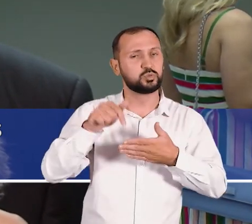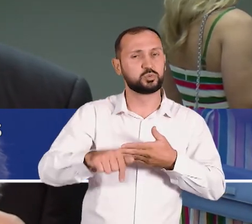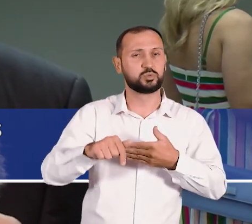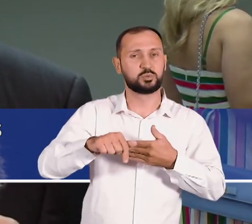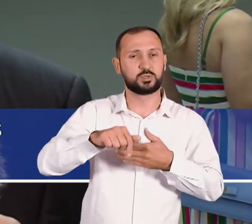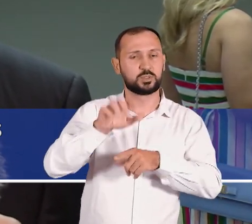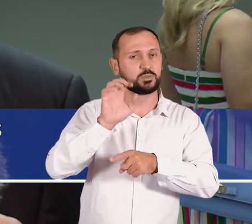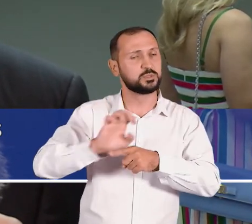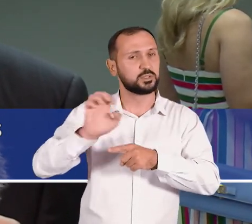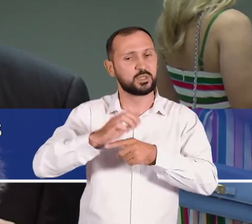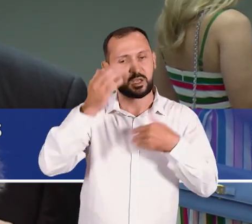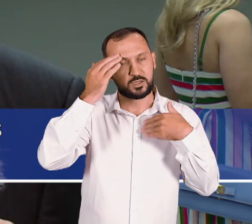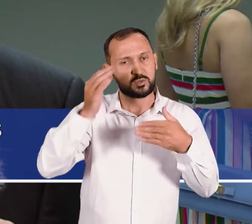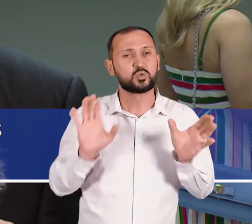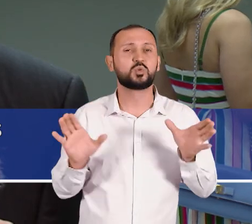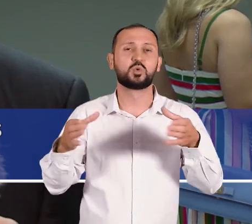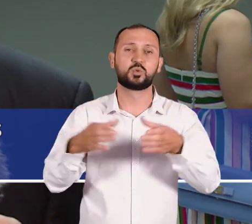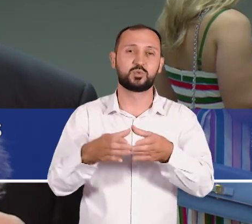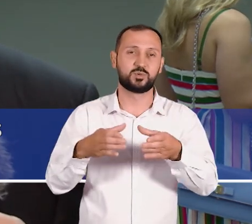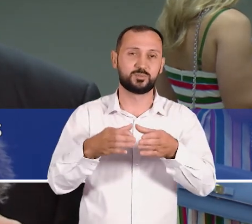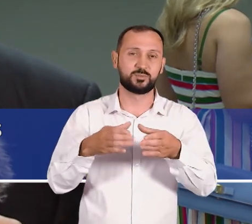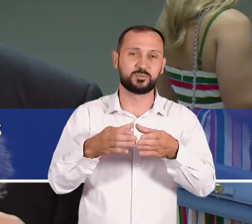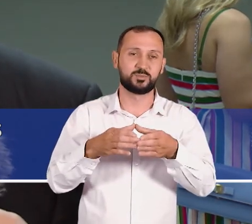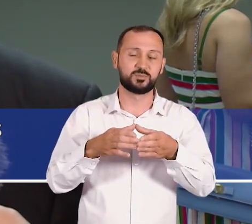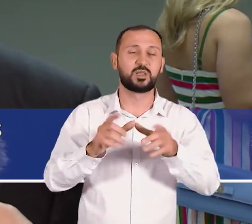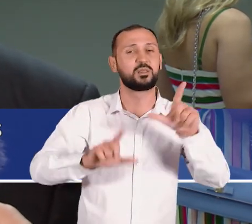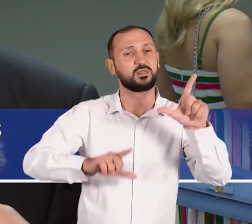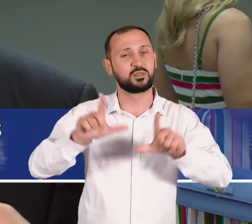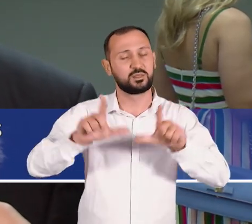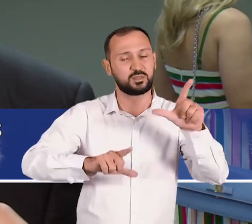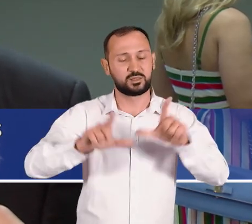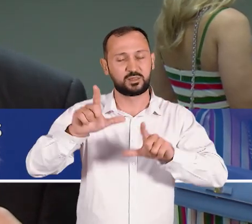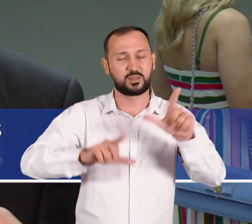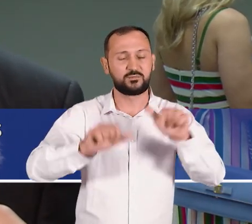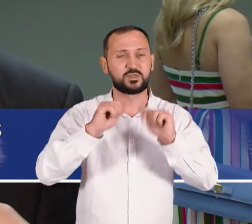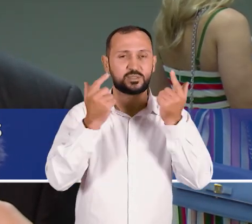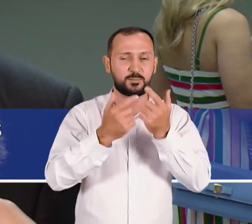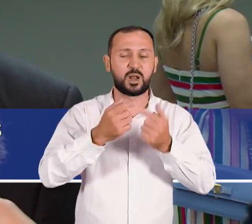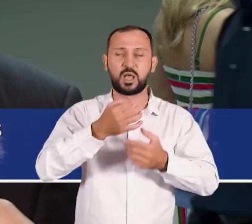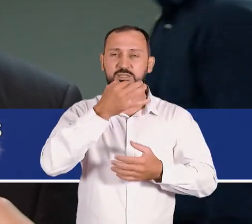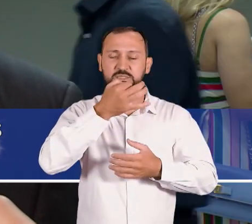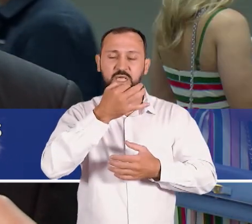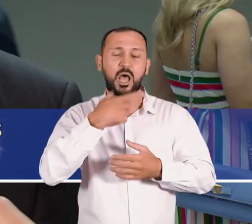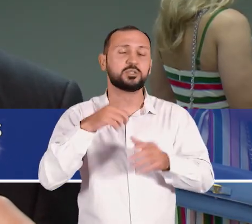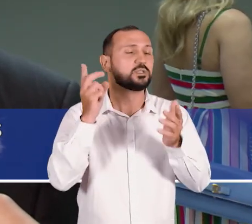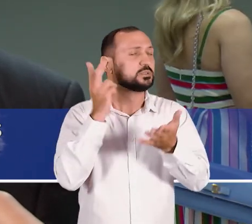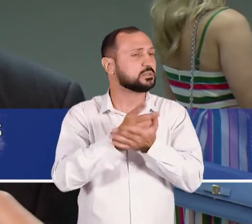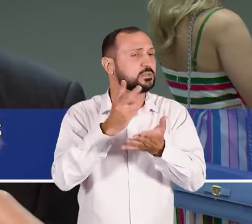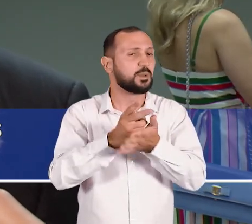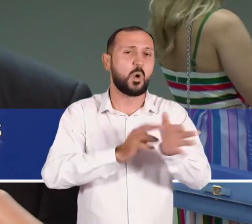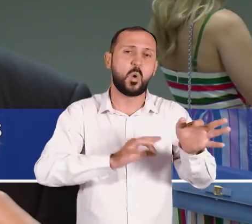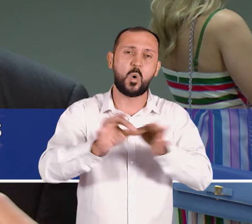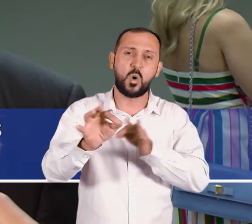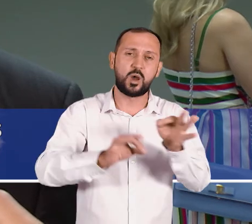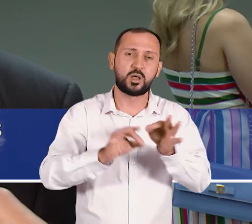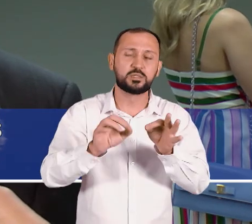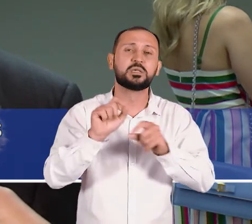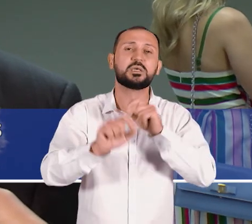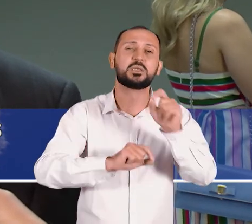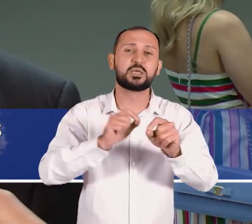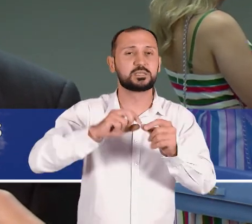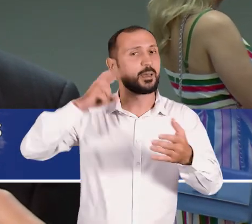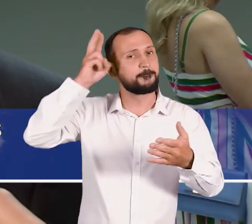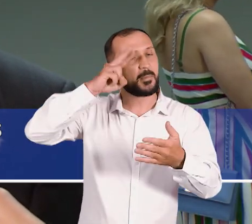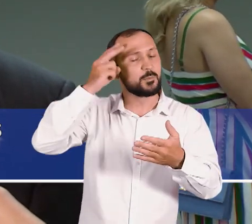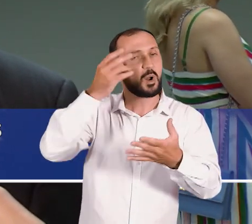nosso Estado. E eu agradeço a nossa equipe da TV Assembleia, a nossa equipe da Rádio Assembleia, que estão conseguindo